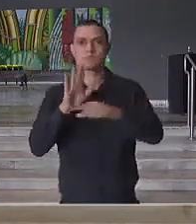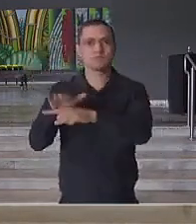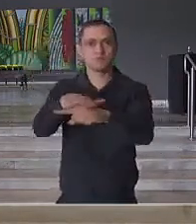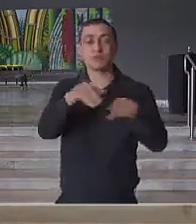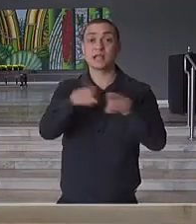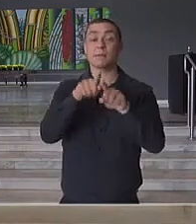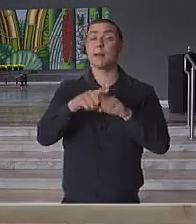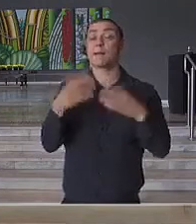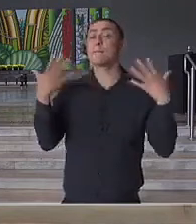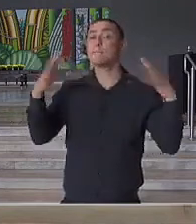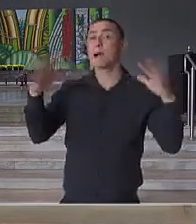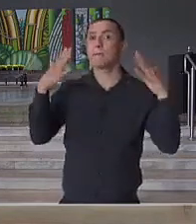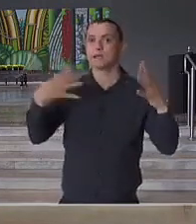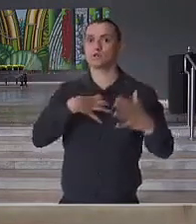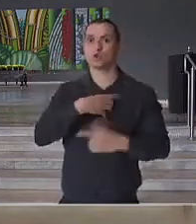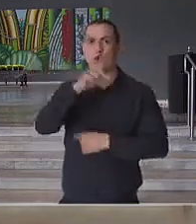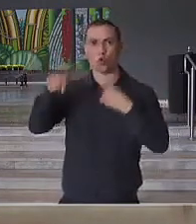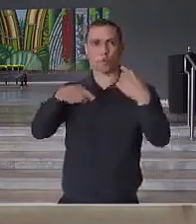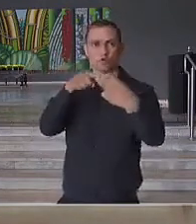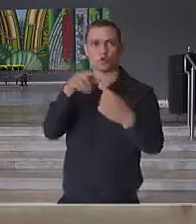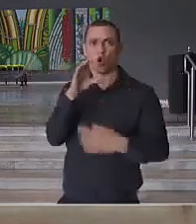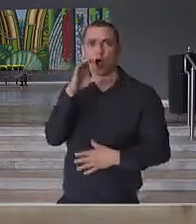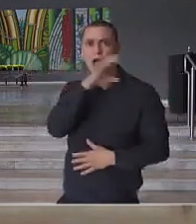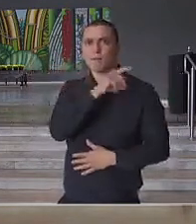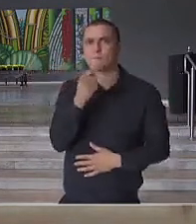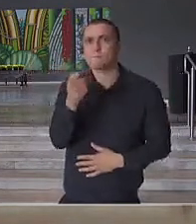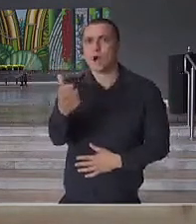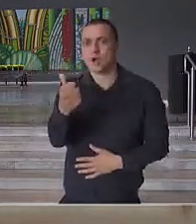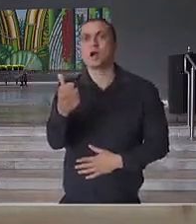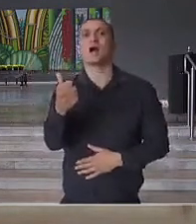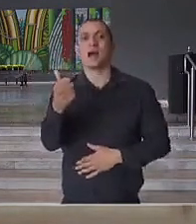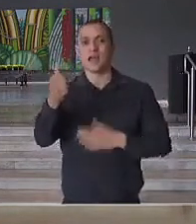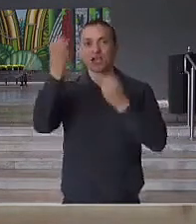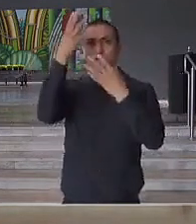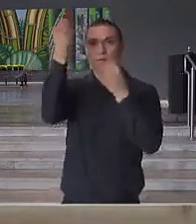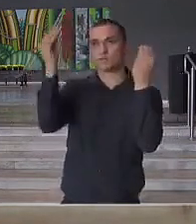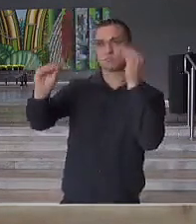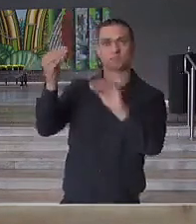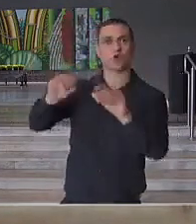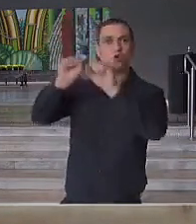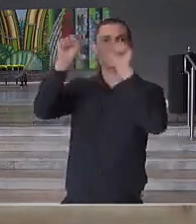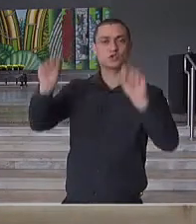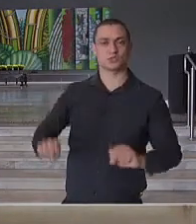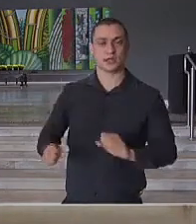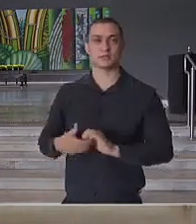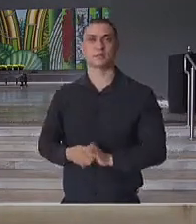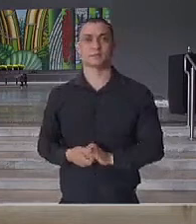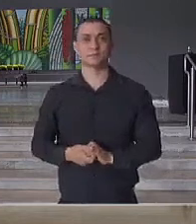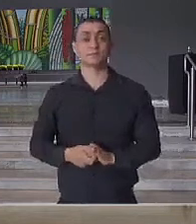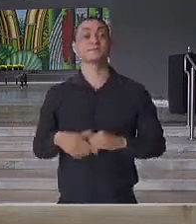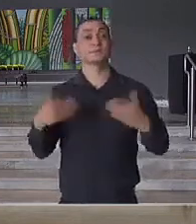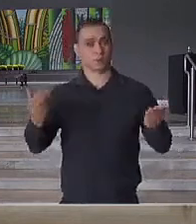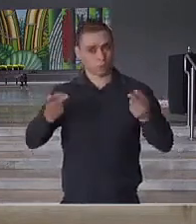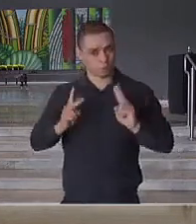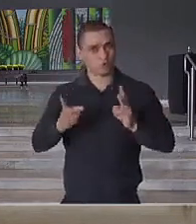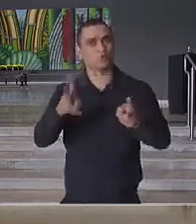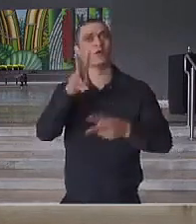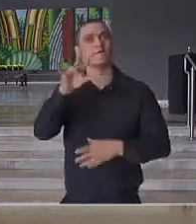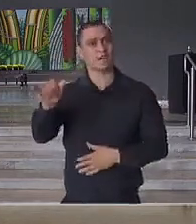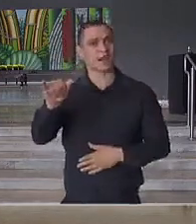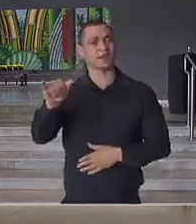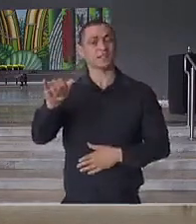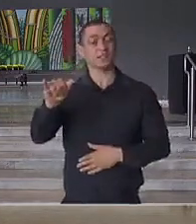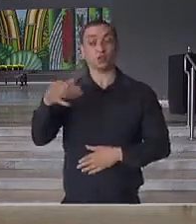pela forma objetiva e rápida de acesso à informação digital. E seguiremos assim dentro desse